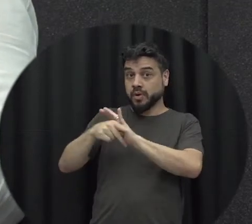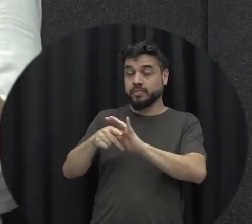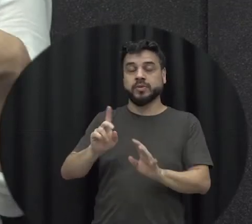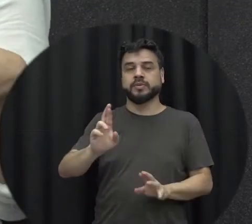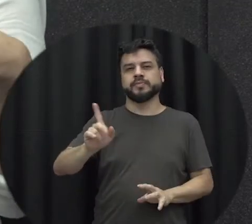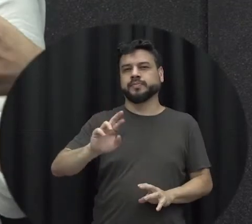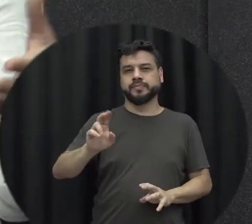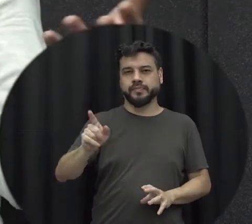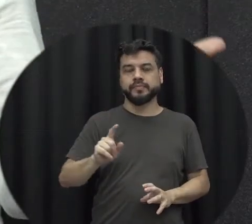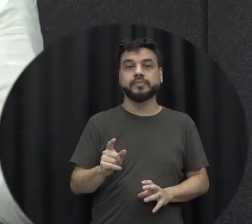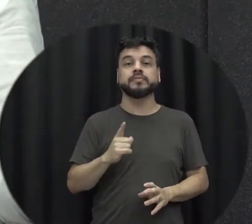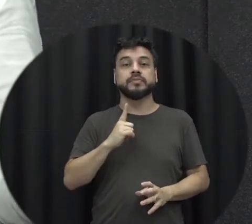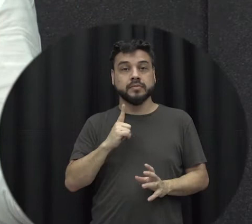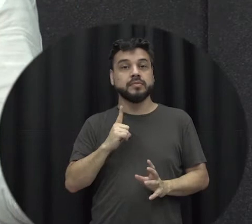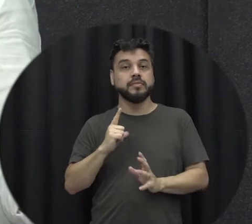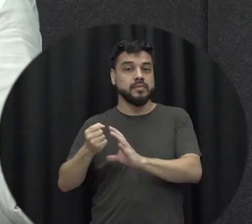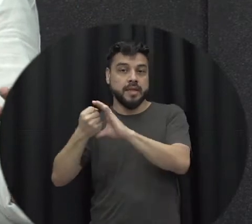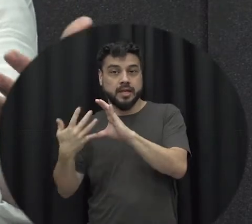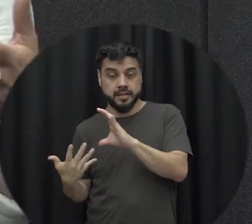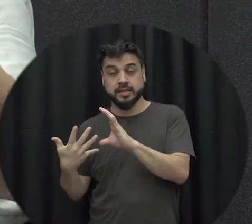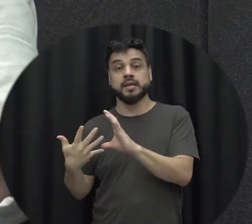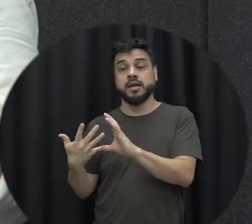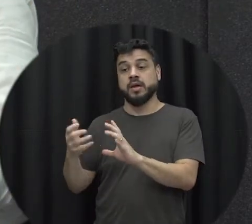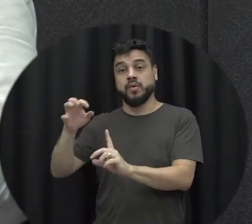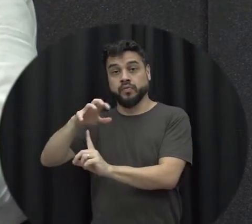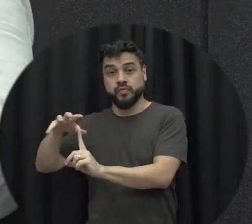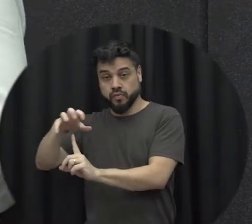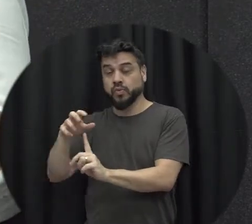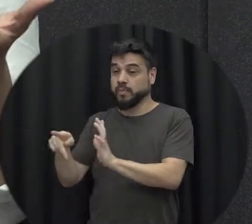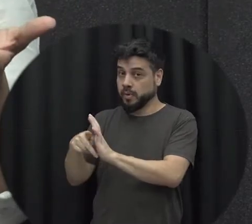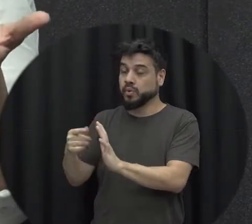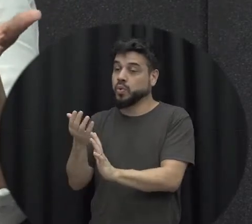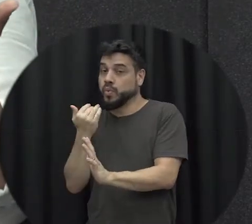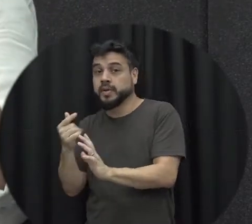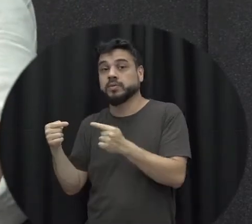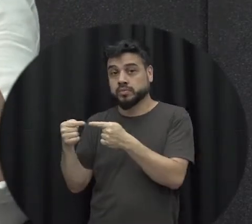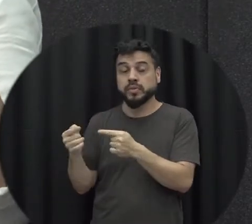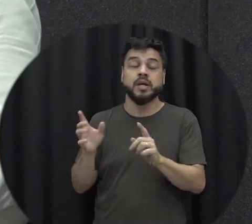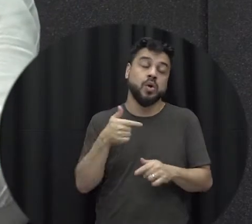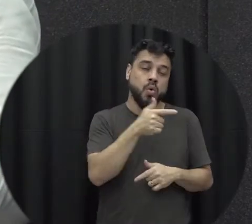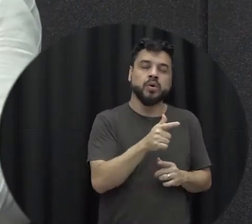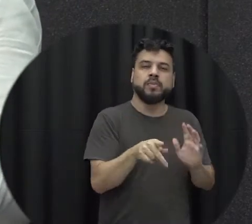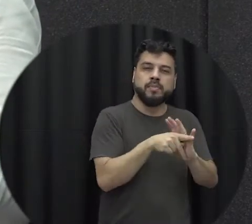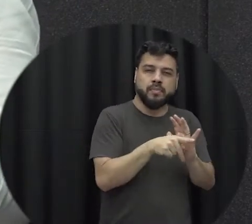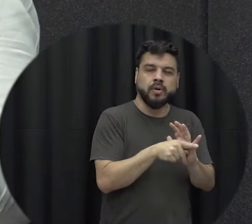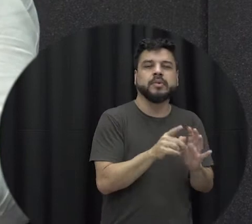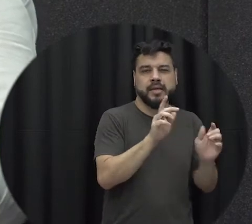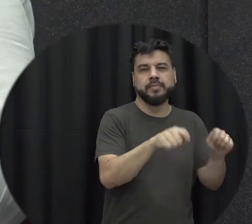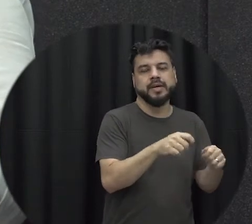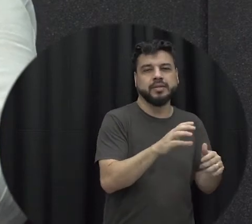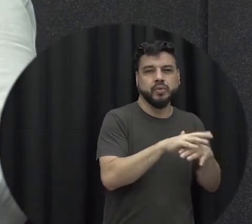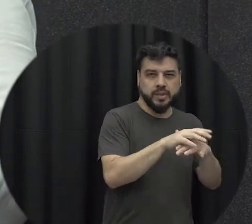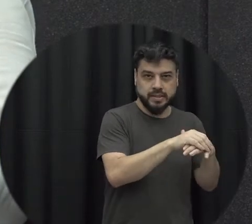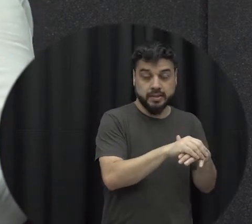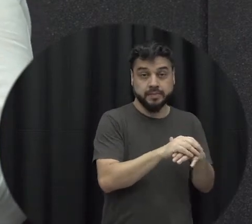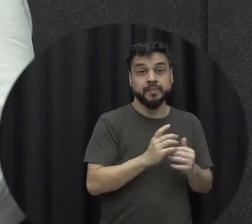a característica dos fungos que podem causar doenças, né? Então, tem os decompositores, que é aquele que eu contei para vocês.